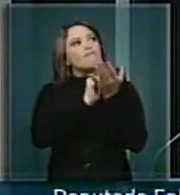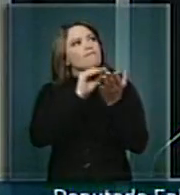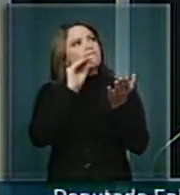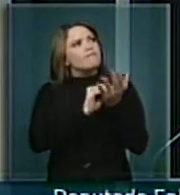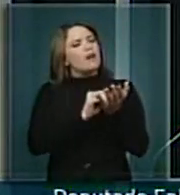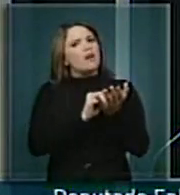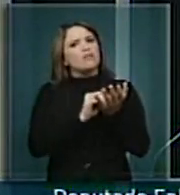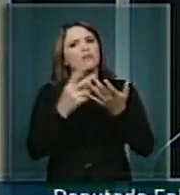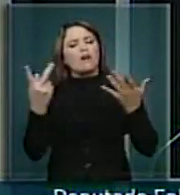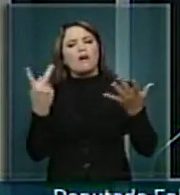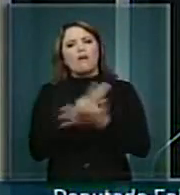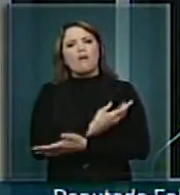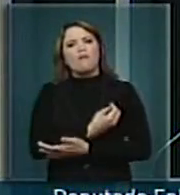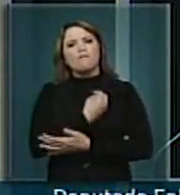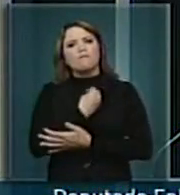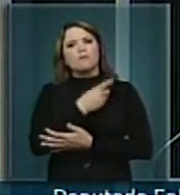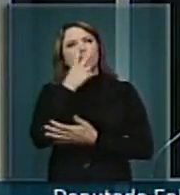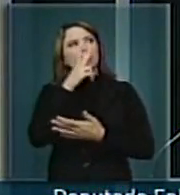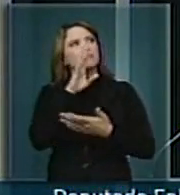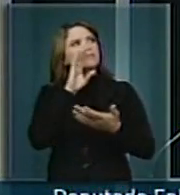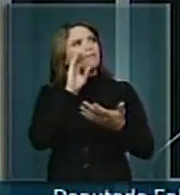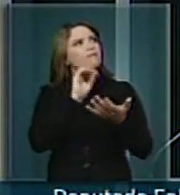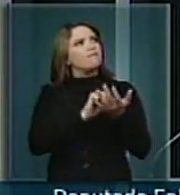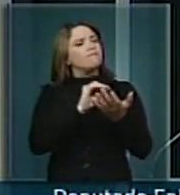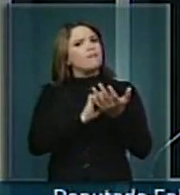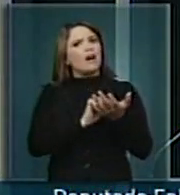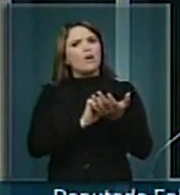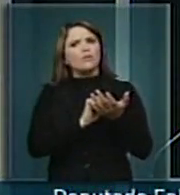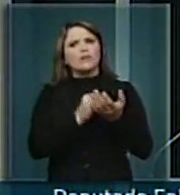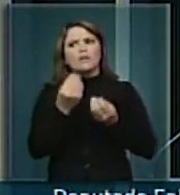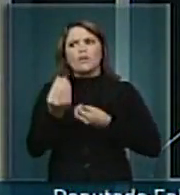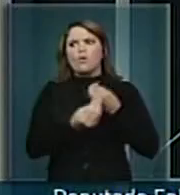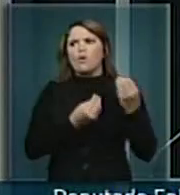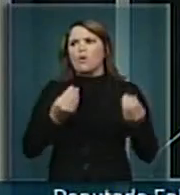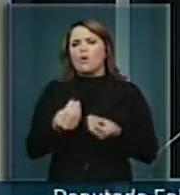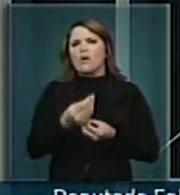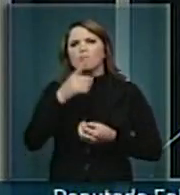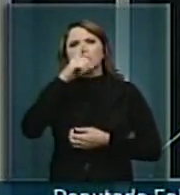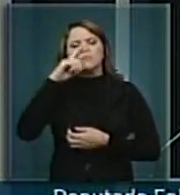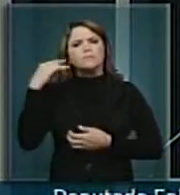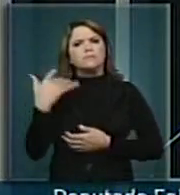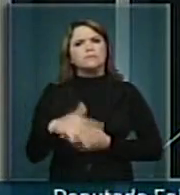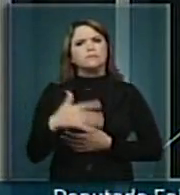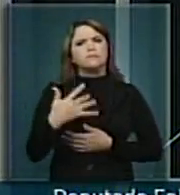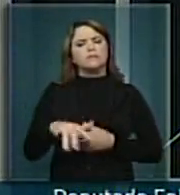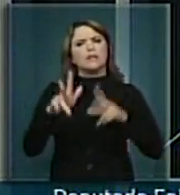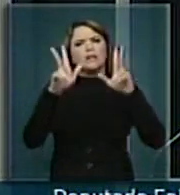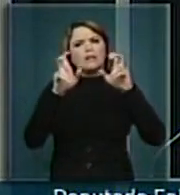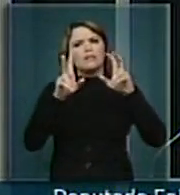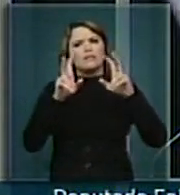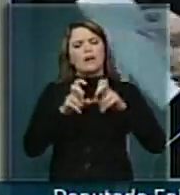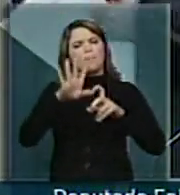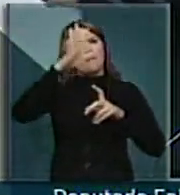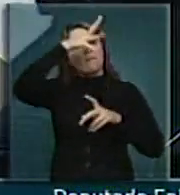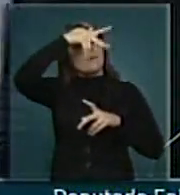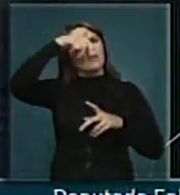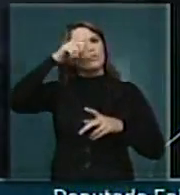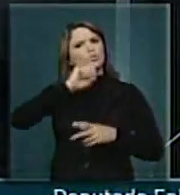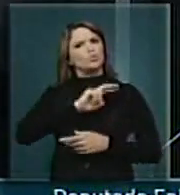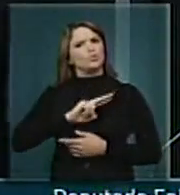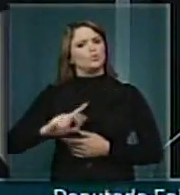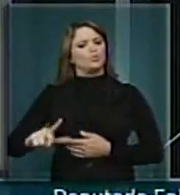que se transformou o vácuo legal sobre tão grave e controverso tema, em Mato Grosso do